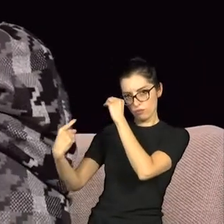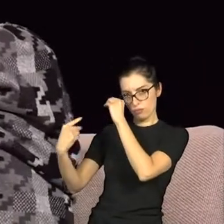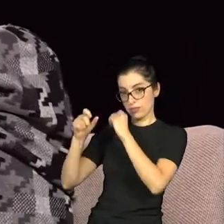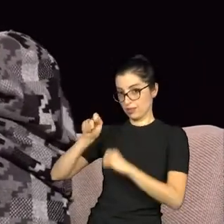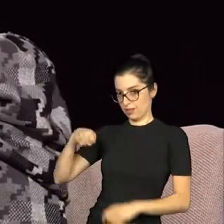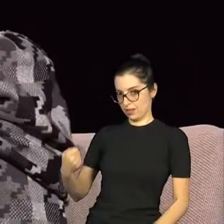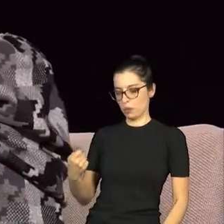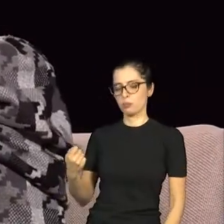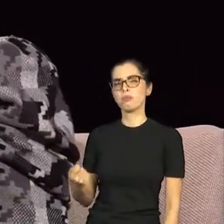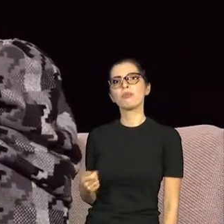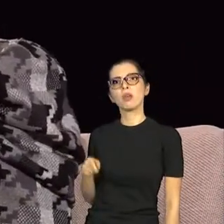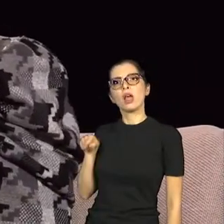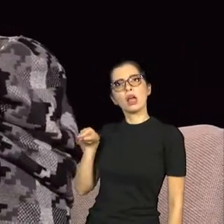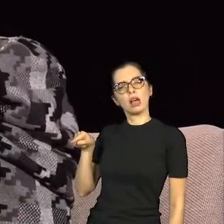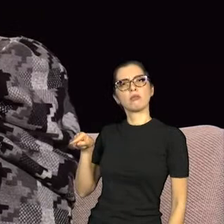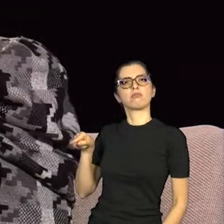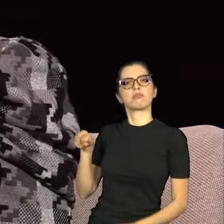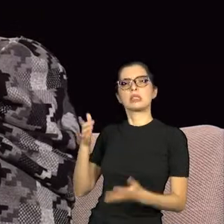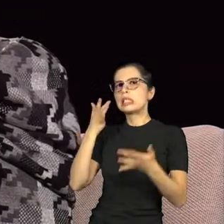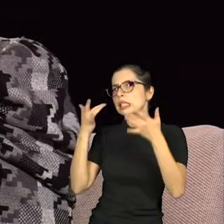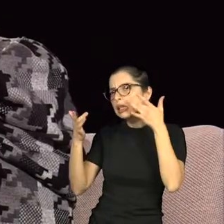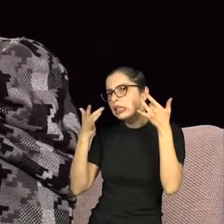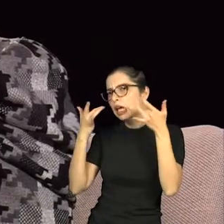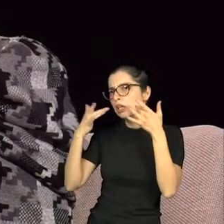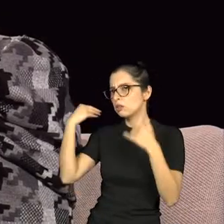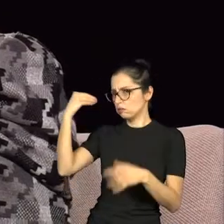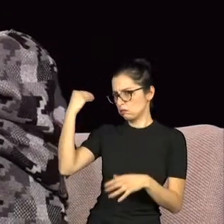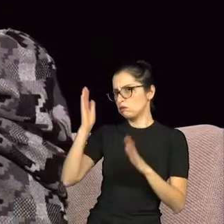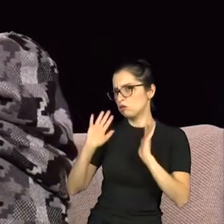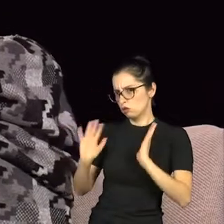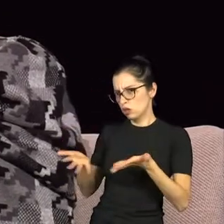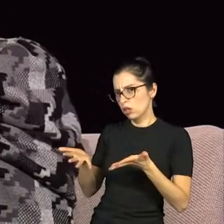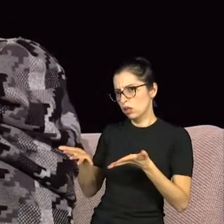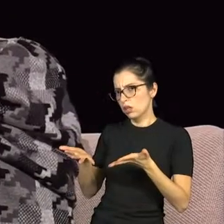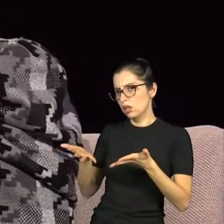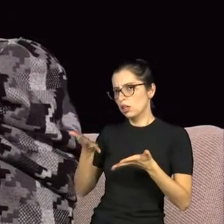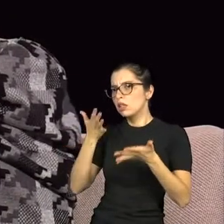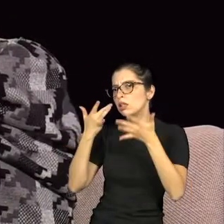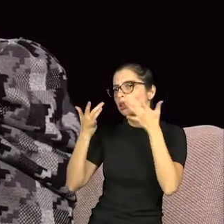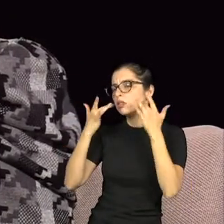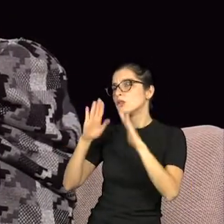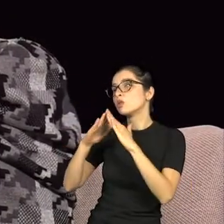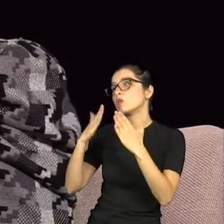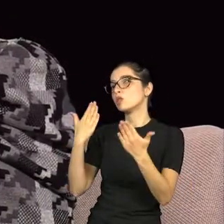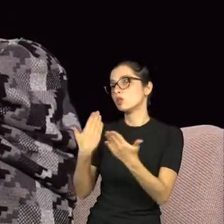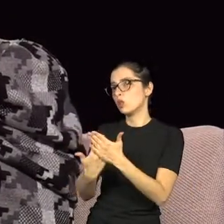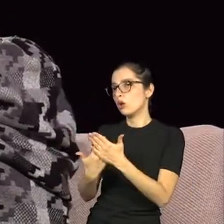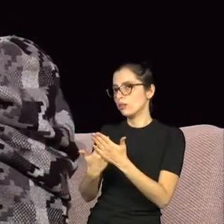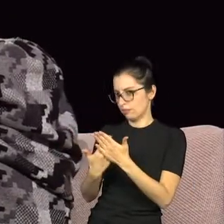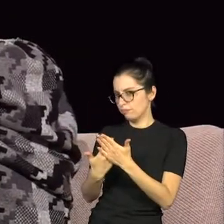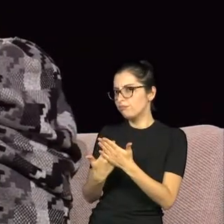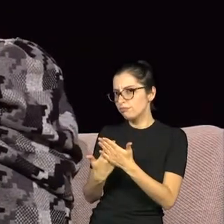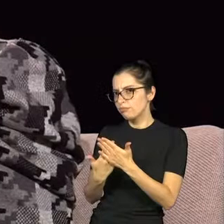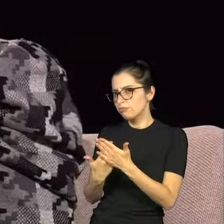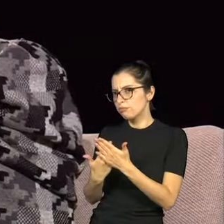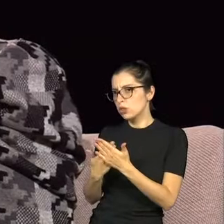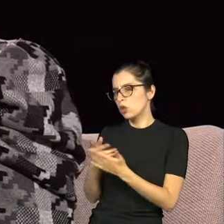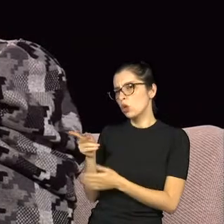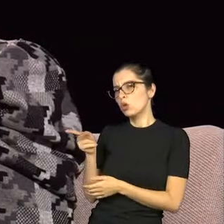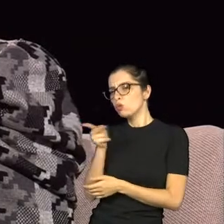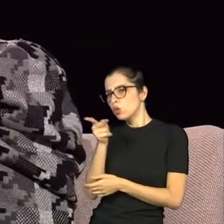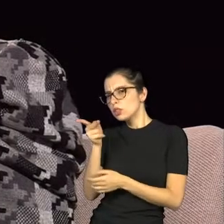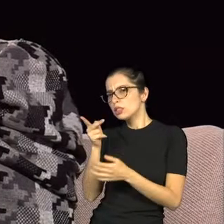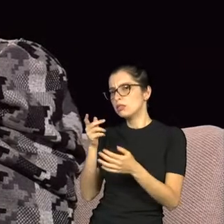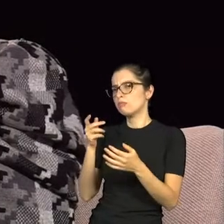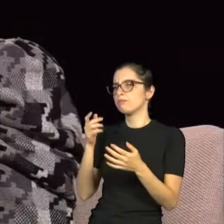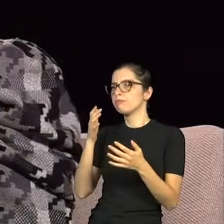que trabalhou com ele lá no teatro, e o Teatro Escola, né? E você, nessas duas peças,